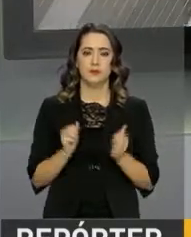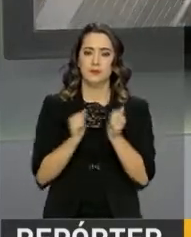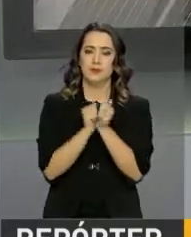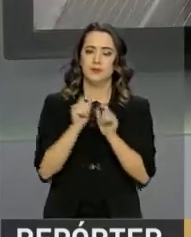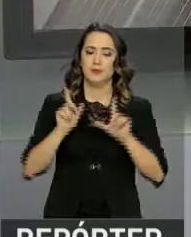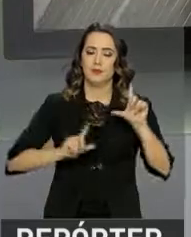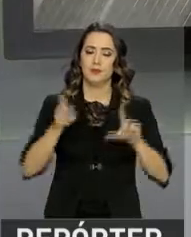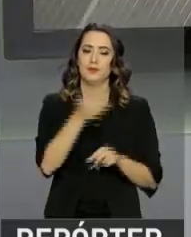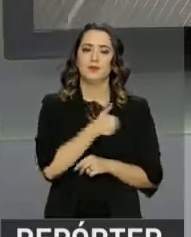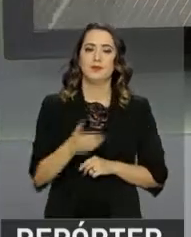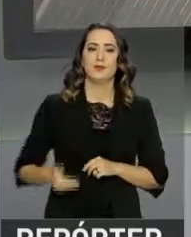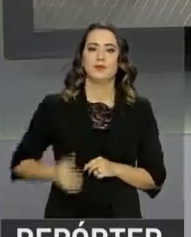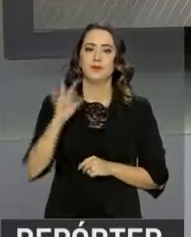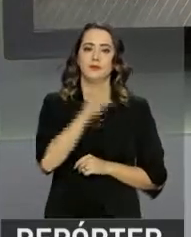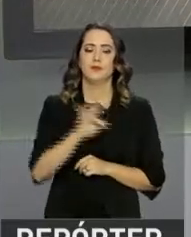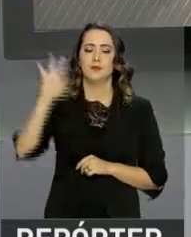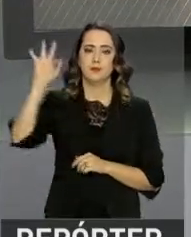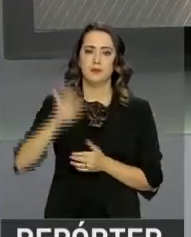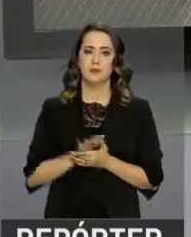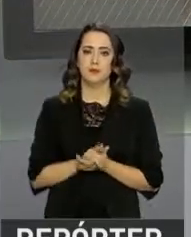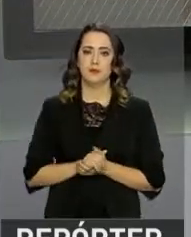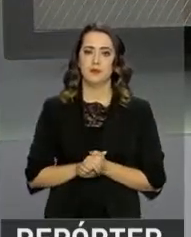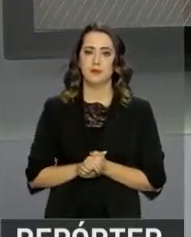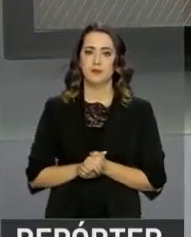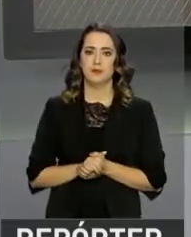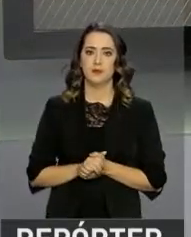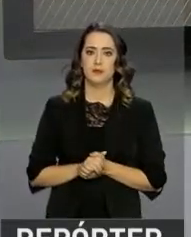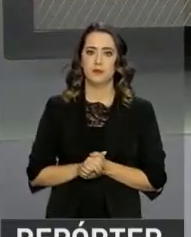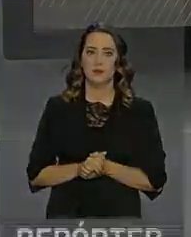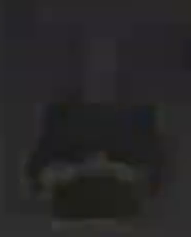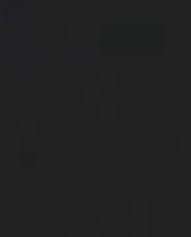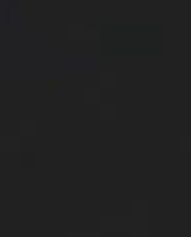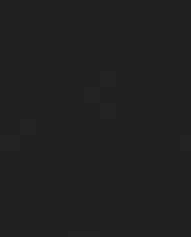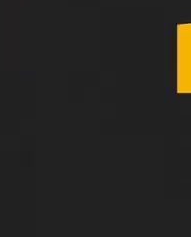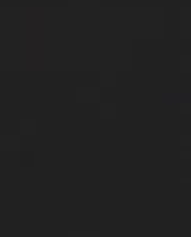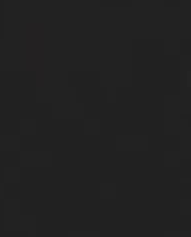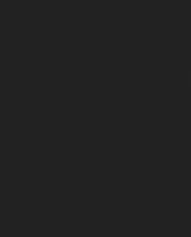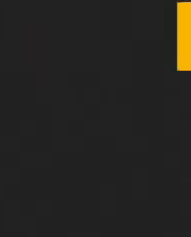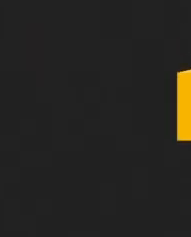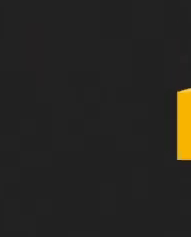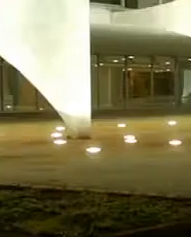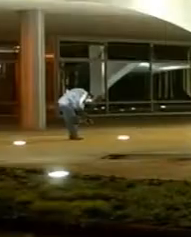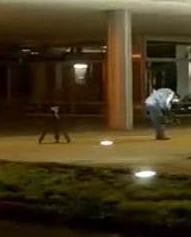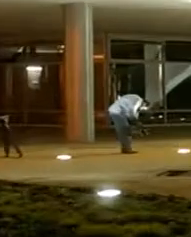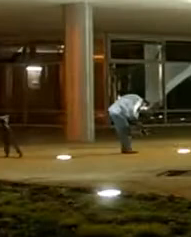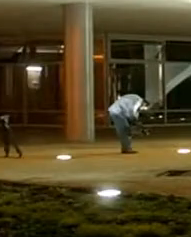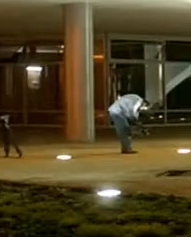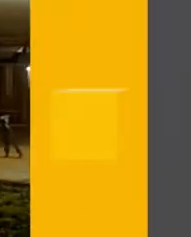Continue com a gente, NBR, a TV do Governo Federal.